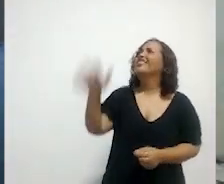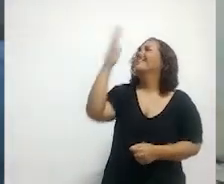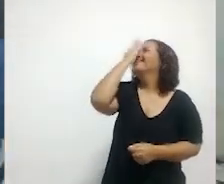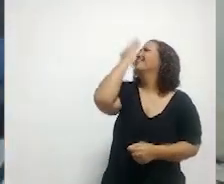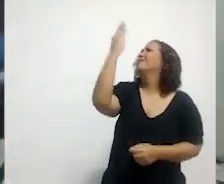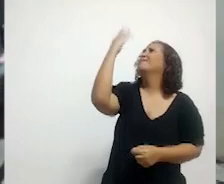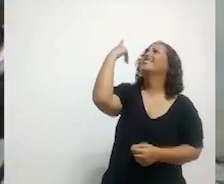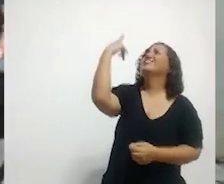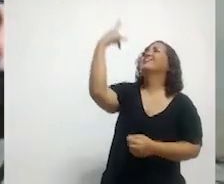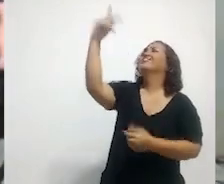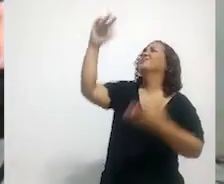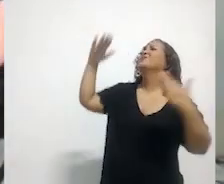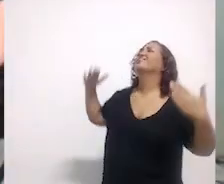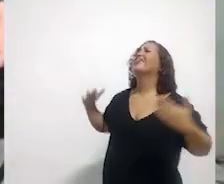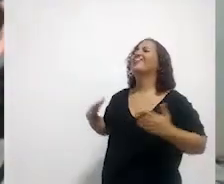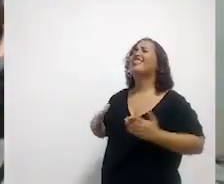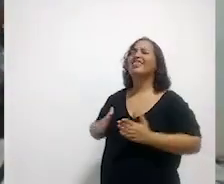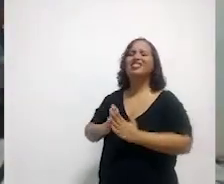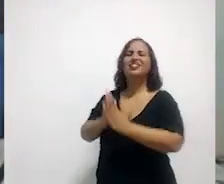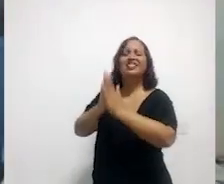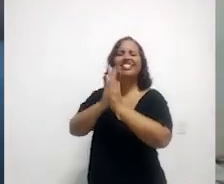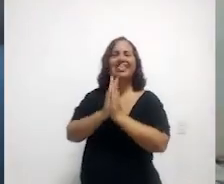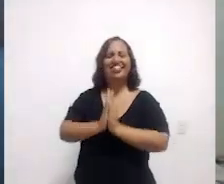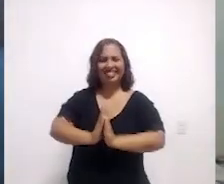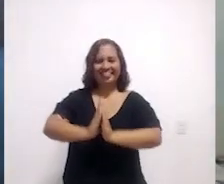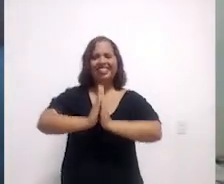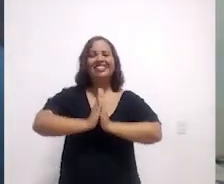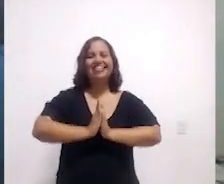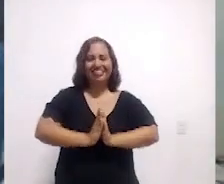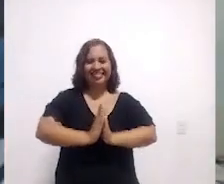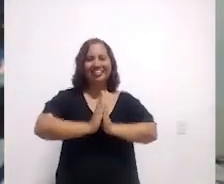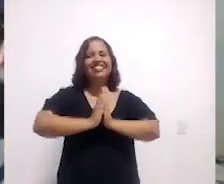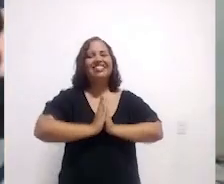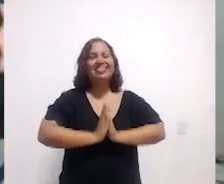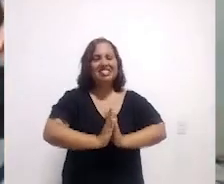que me render e te adorar.